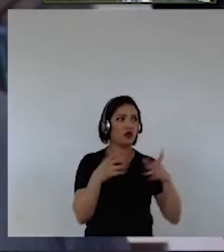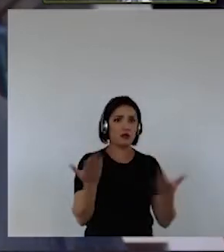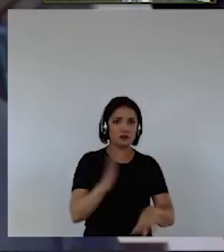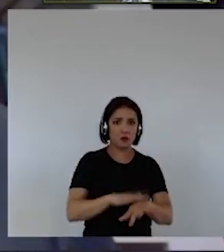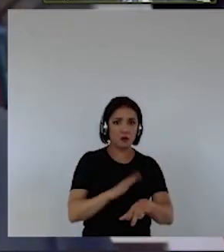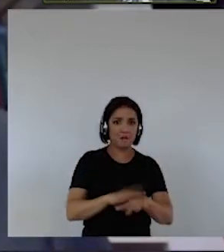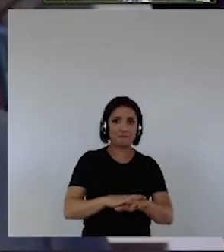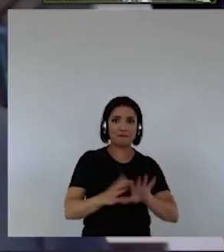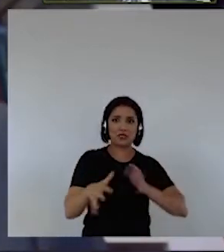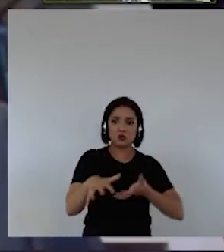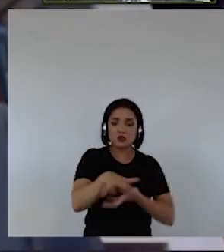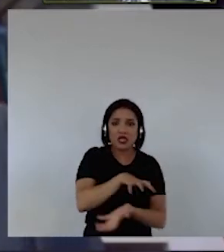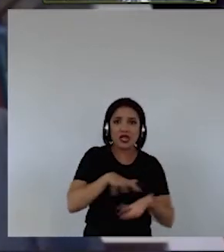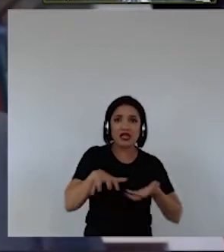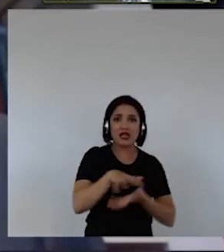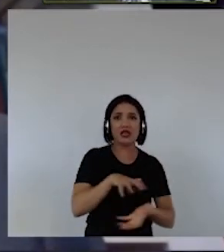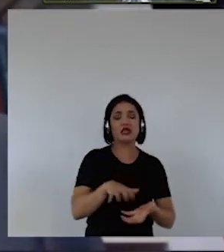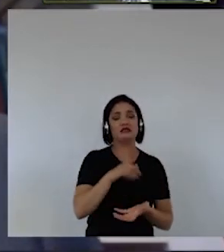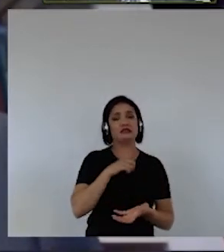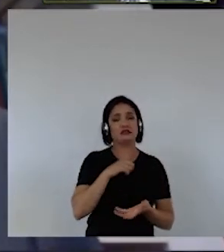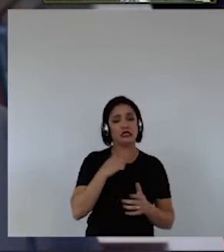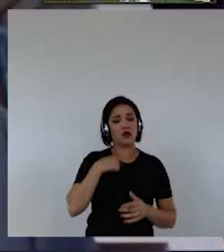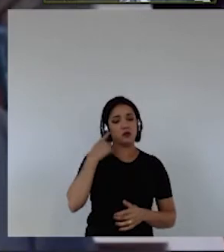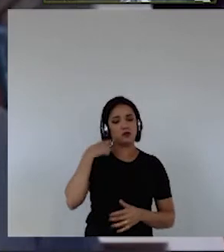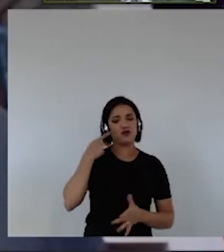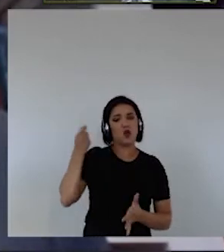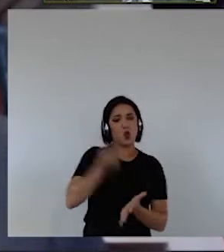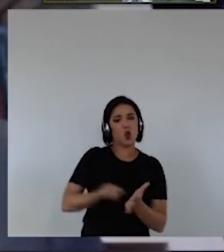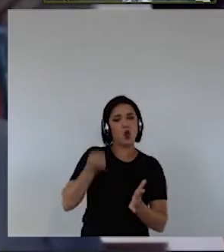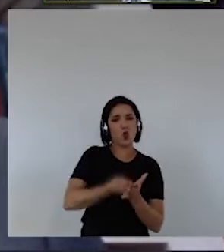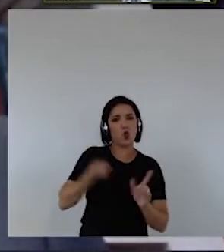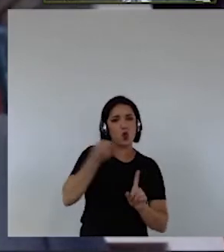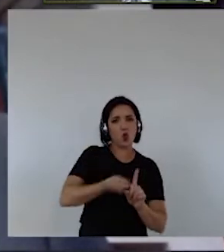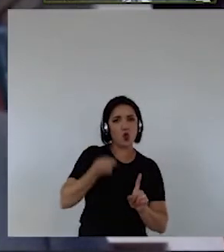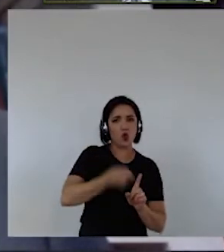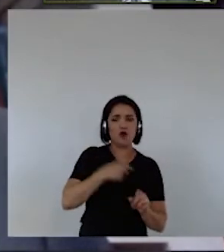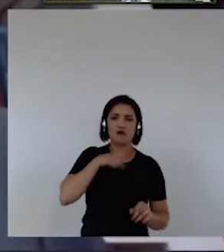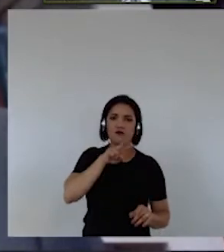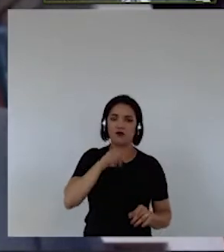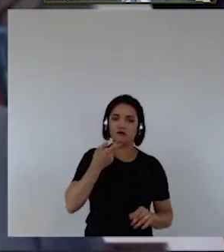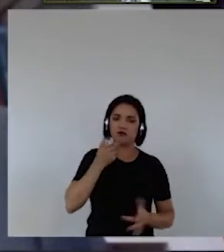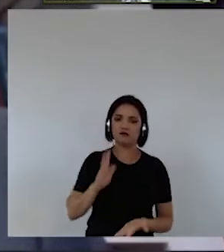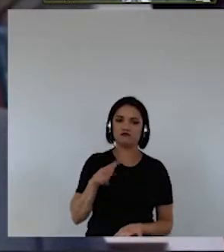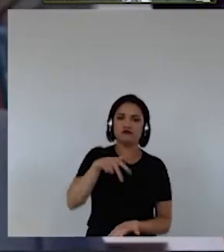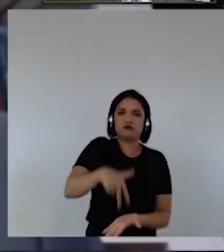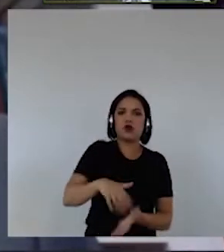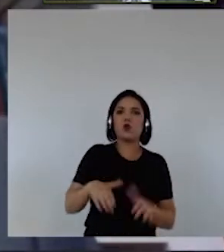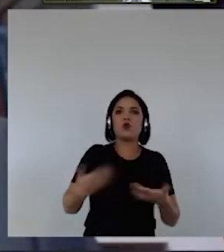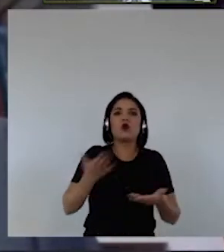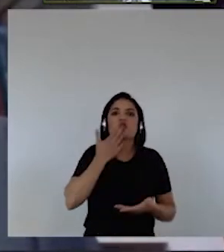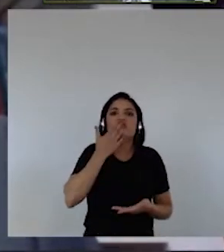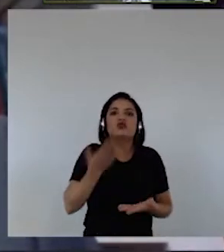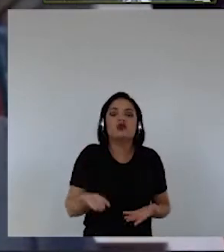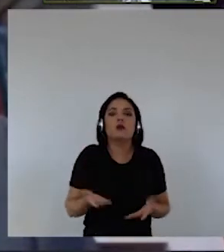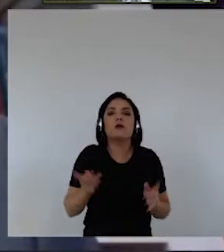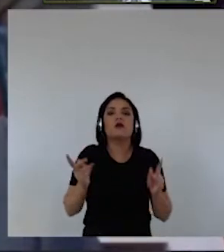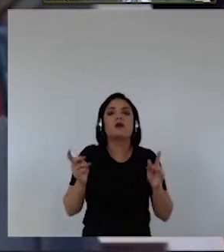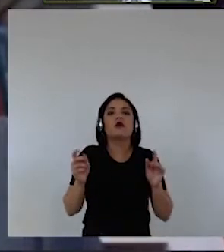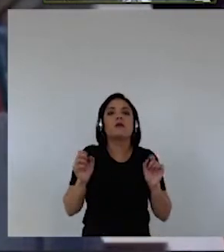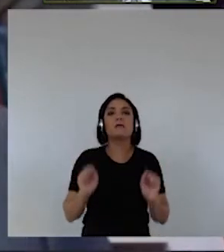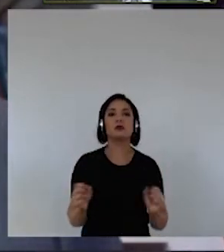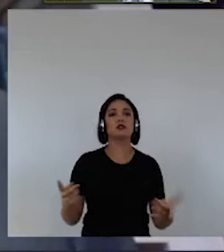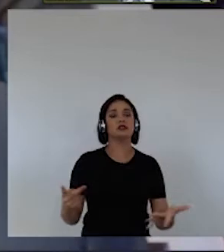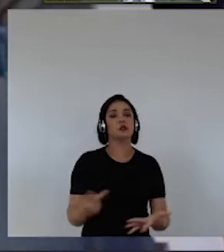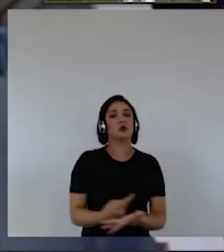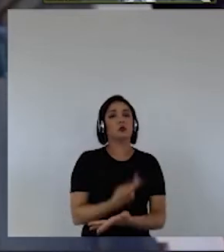né, que vai ser visto de vários aspectos. Eu, como advogado militante, falarei qual o tipo de causa que está vindo